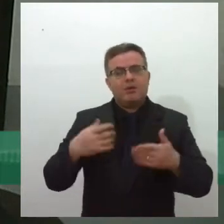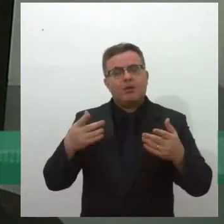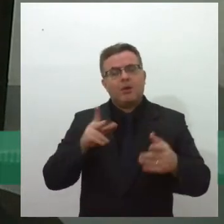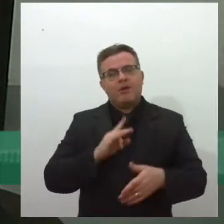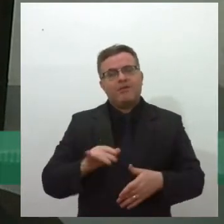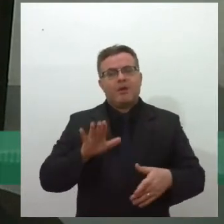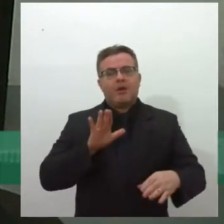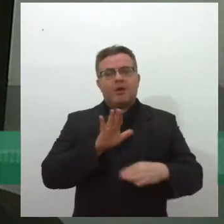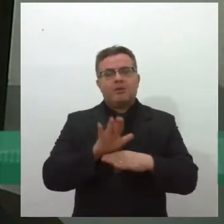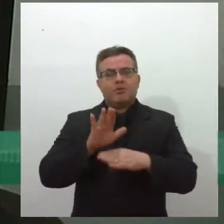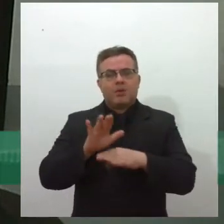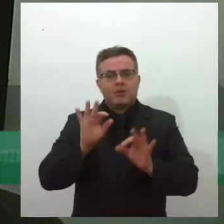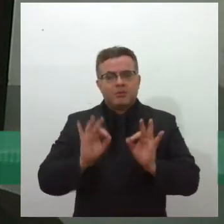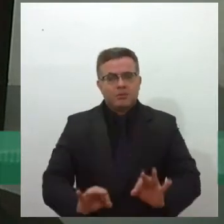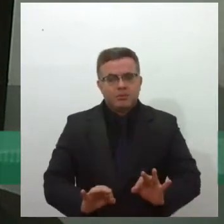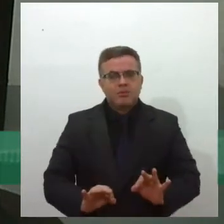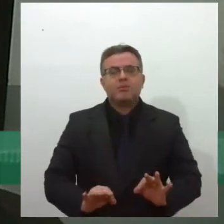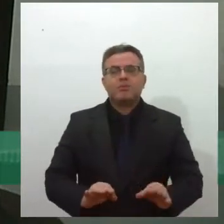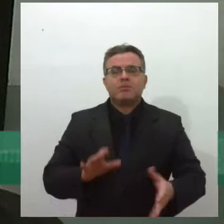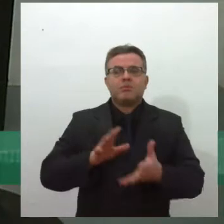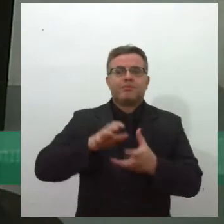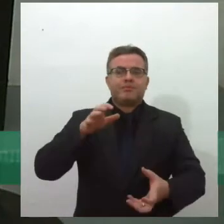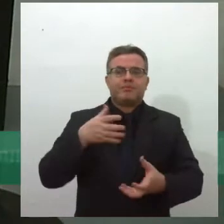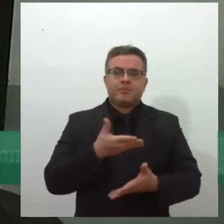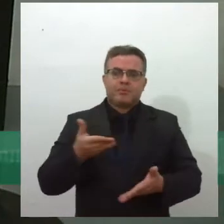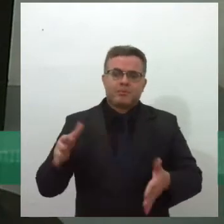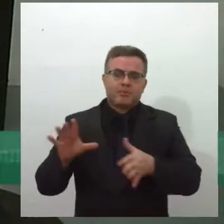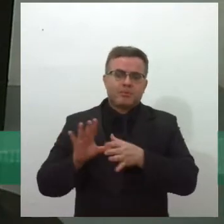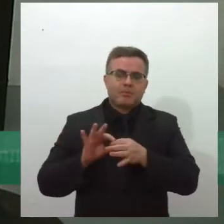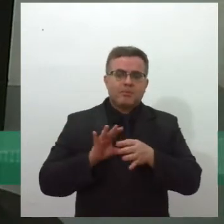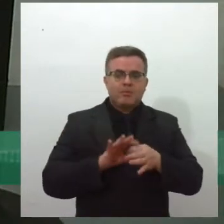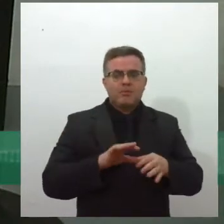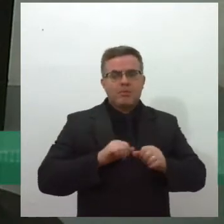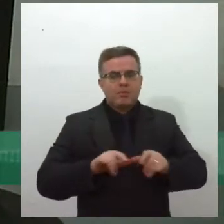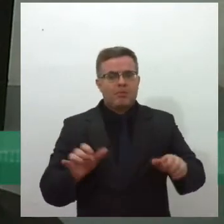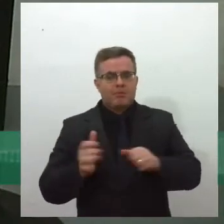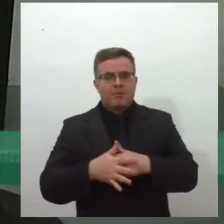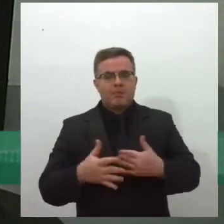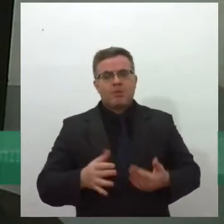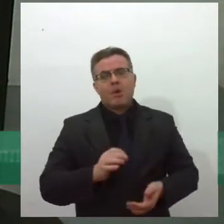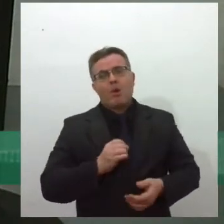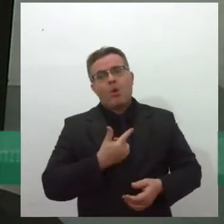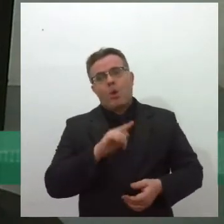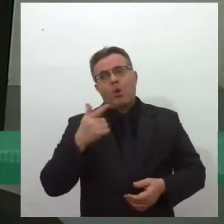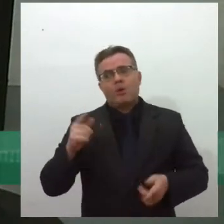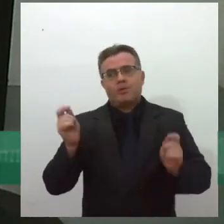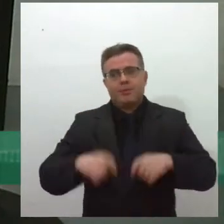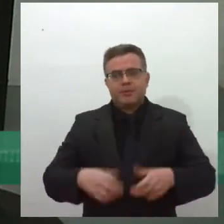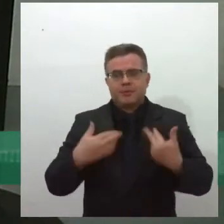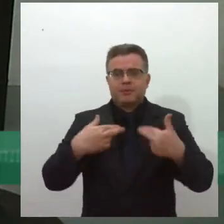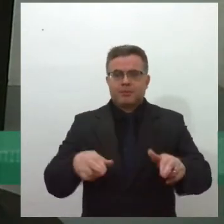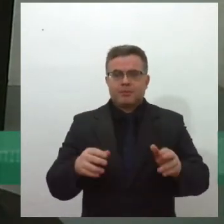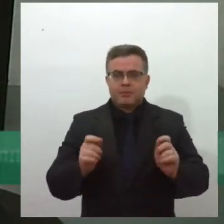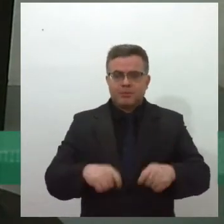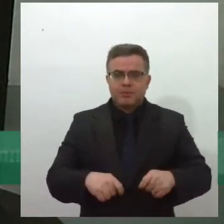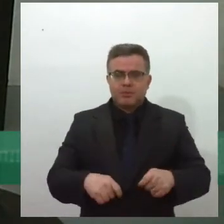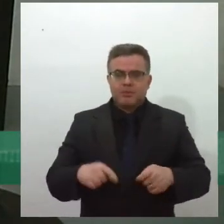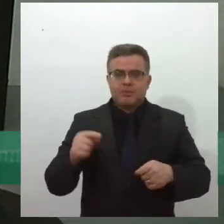pouco as demandas aí dos idosos nesse contexto de pandemia ou há outras medidas urgentes a serem tomadas?